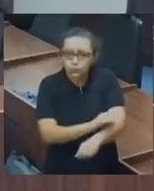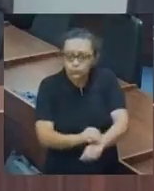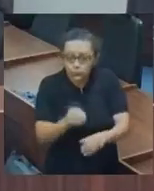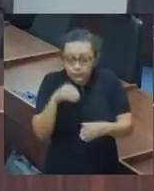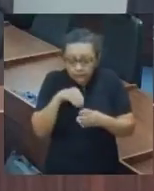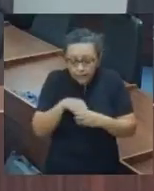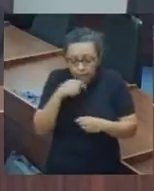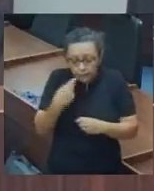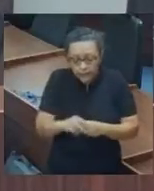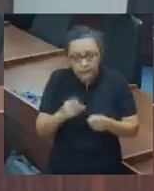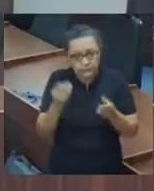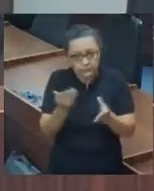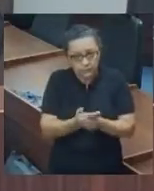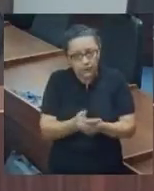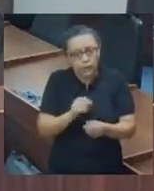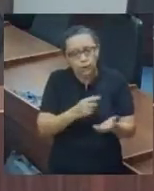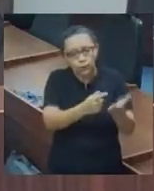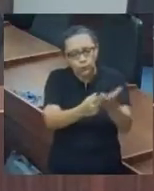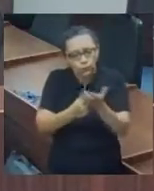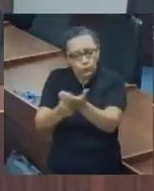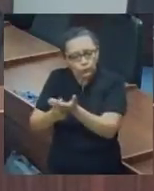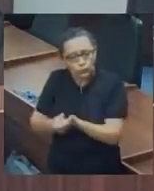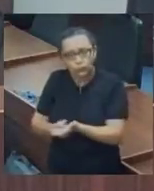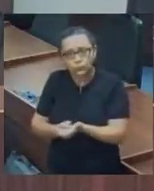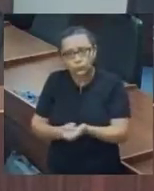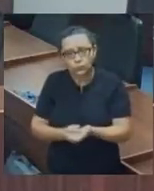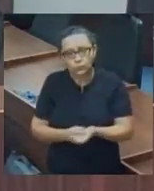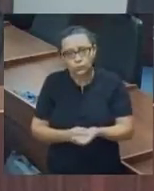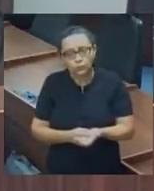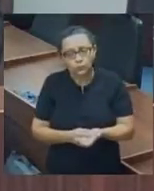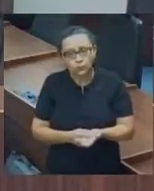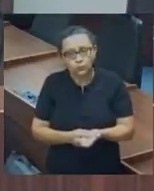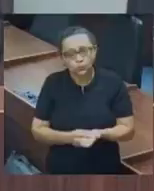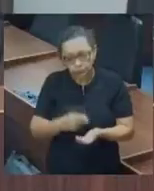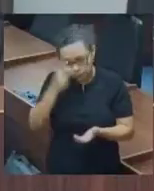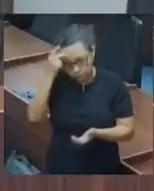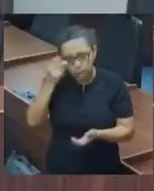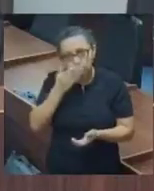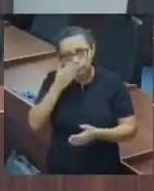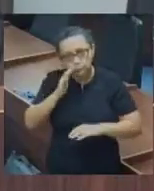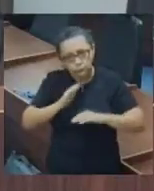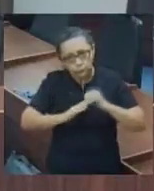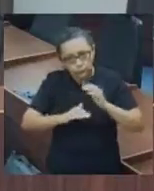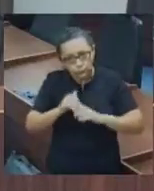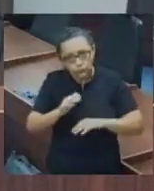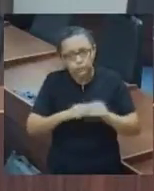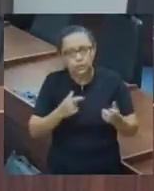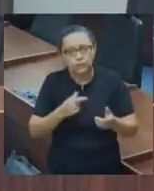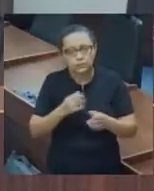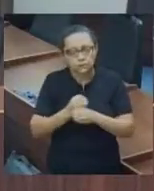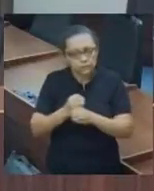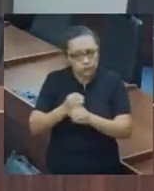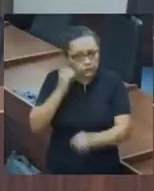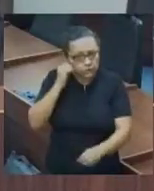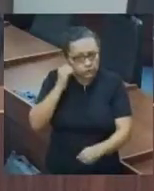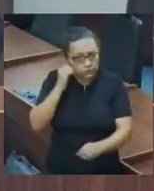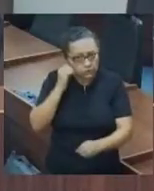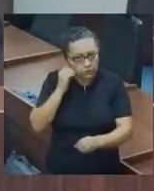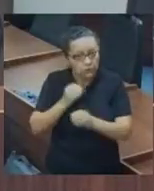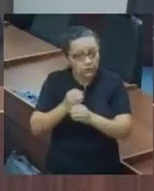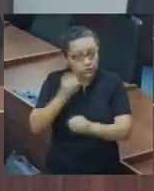e aí convidamos os profissionais de engenharia de de